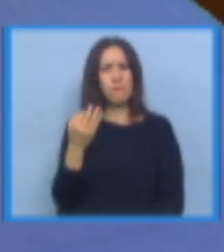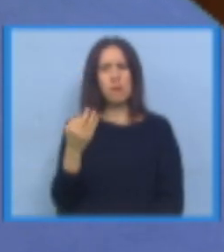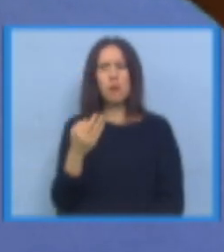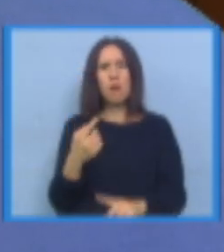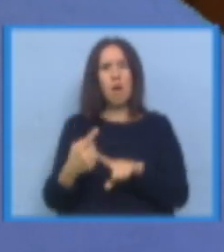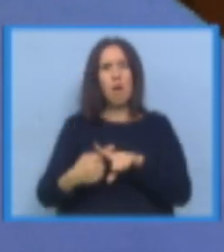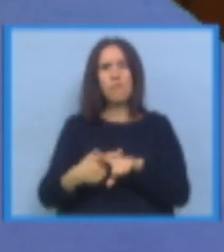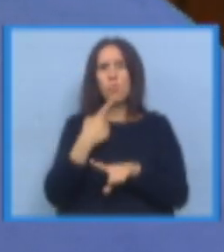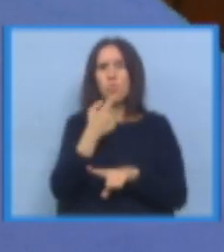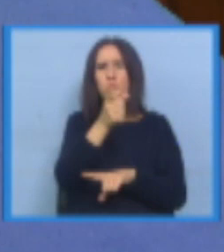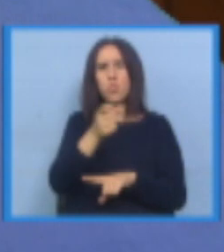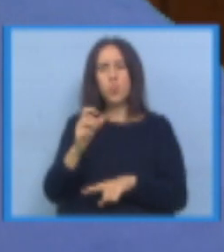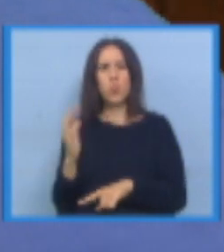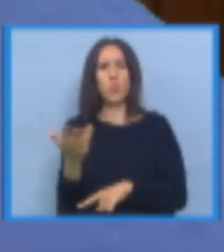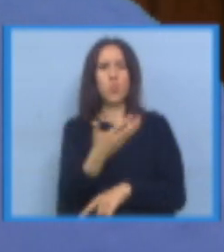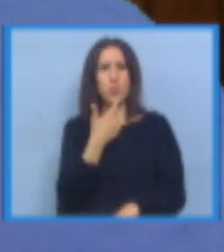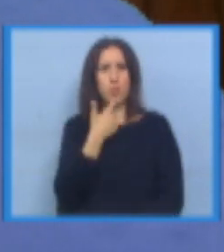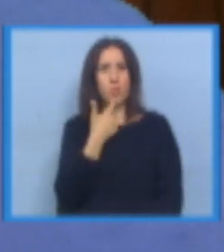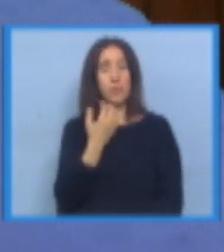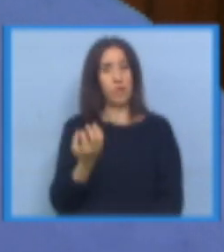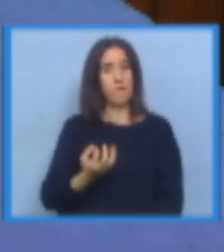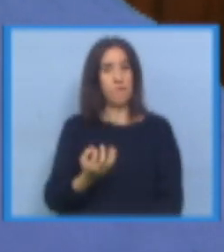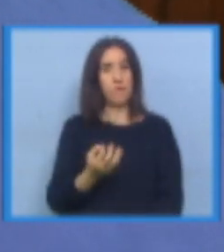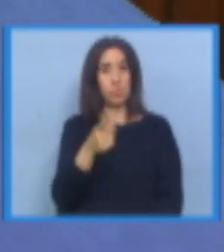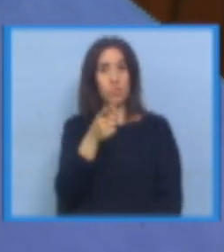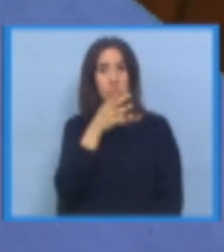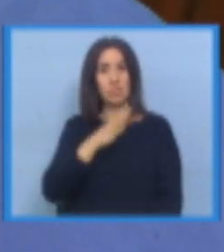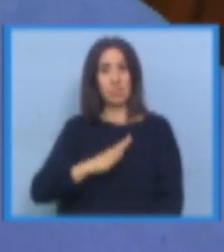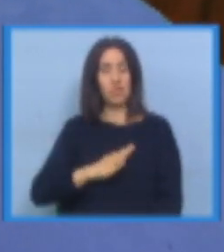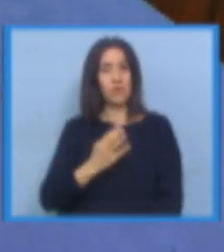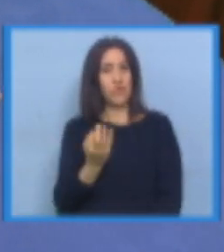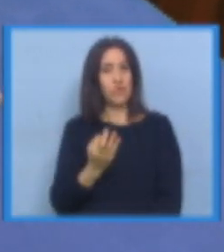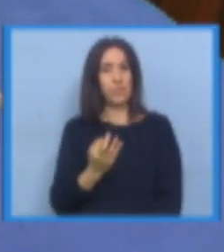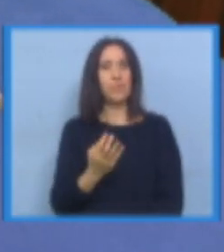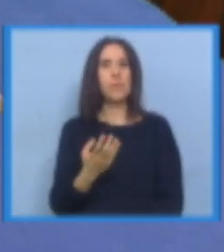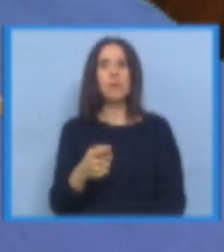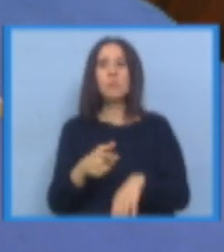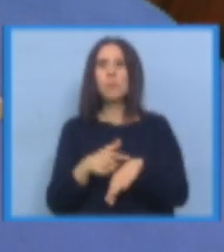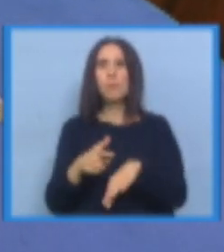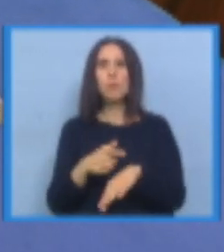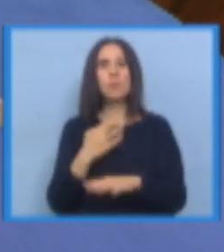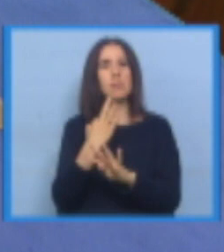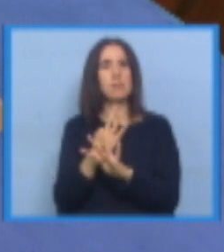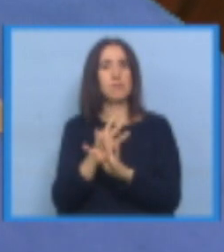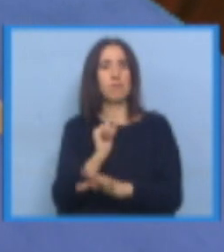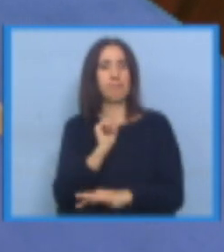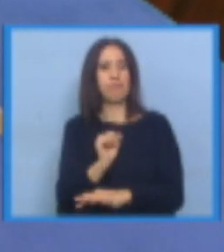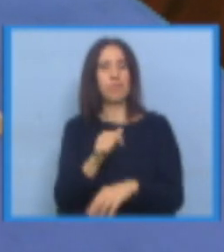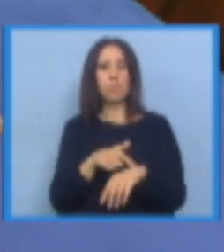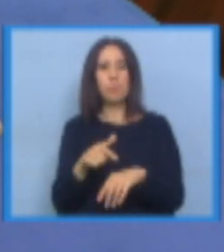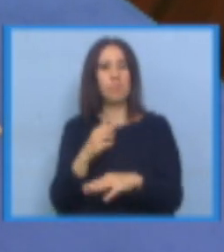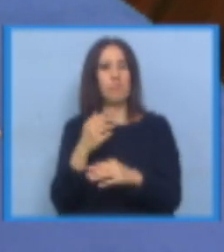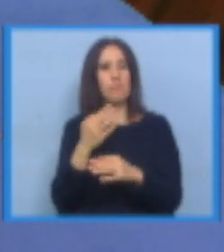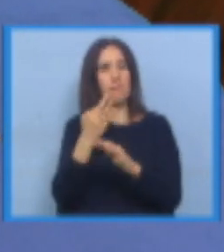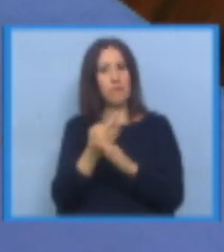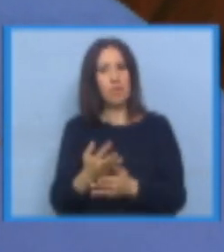tanta gente e congregue tanta gente. E, nesse sentido, tal como tu disseste, é um momento de celebração, é um momento de festa,